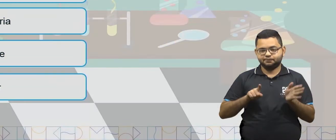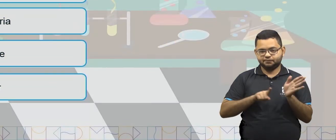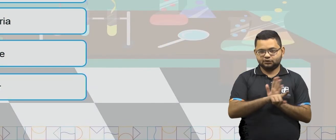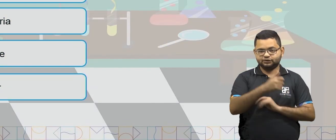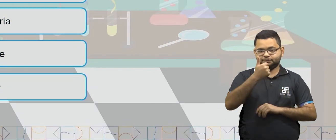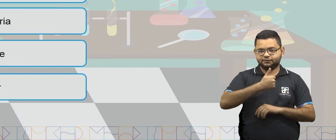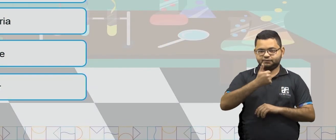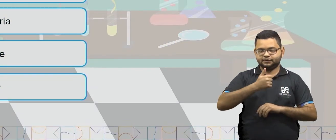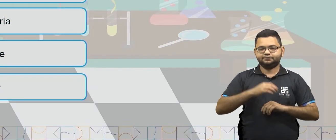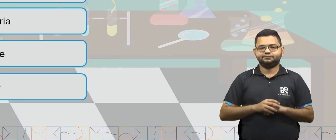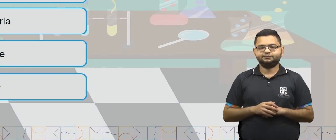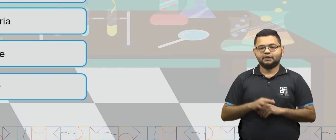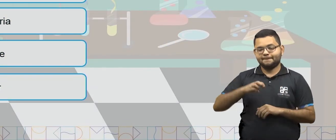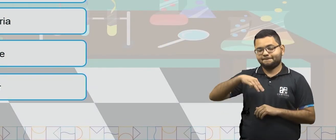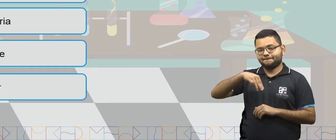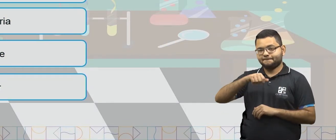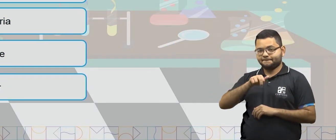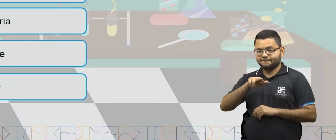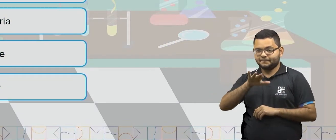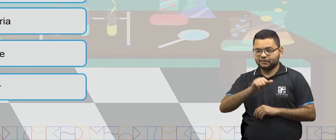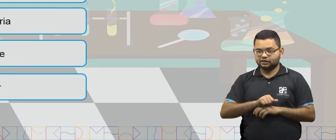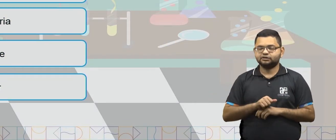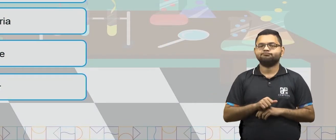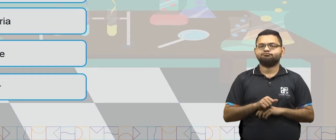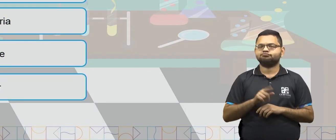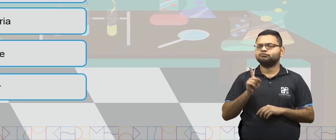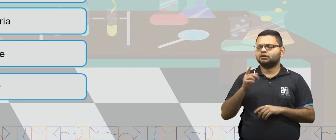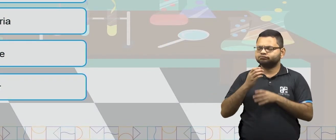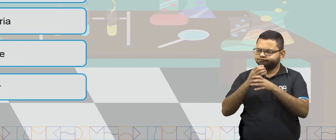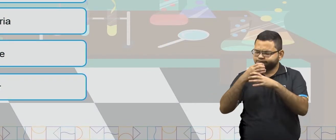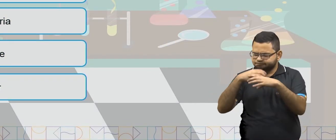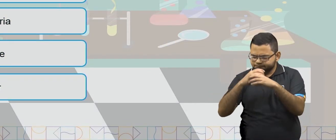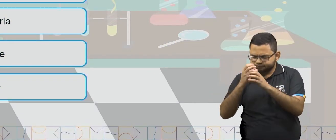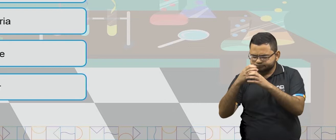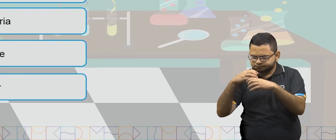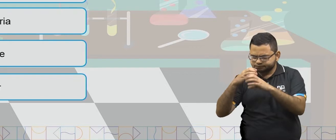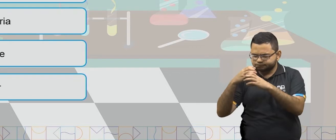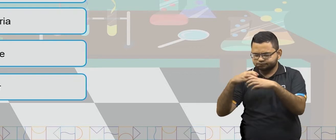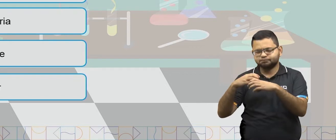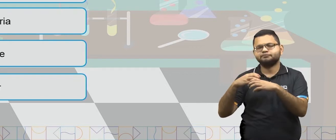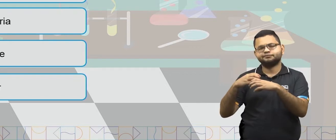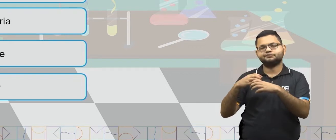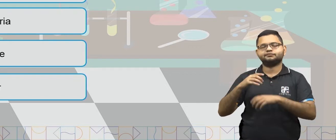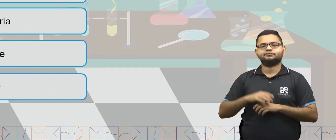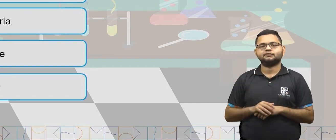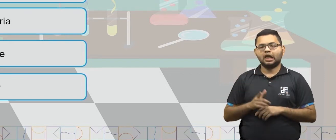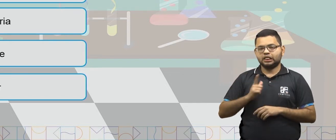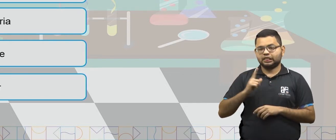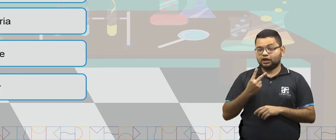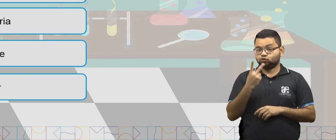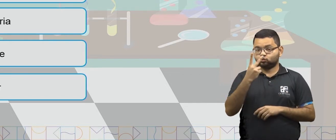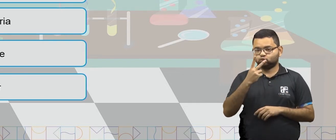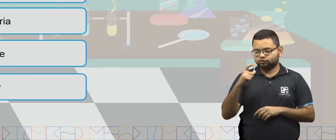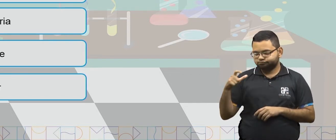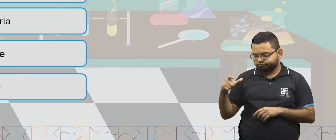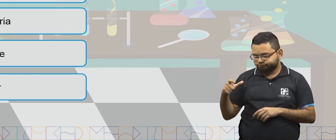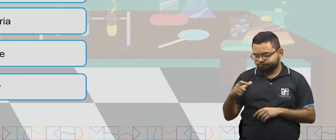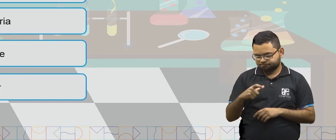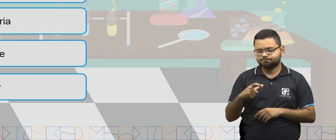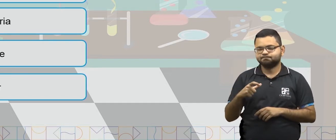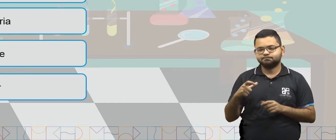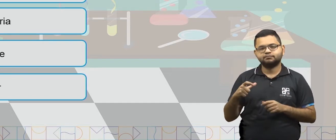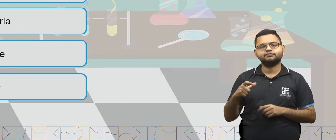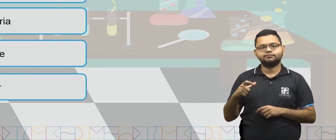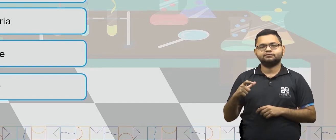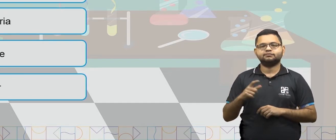Atividade número 1. Maria está olhando algumas células em um microscópio. Colocou 2 células de